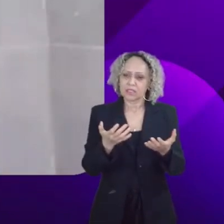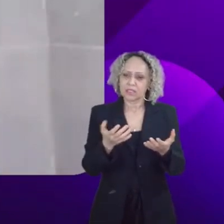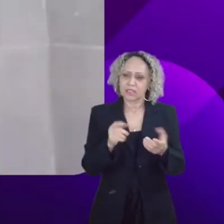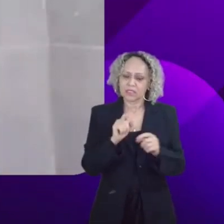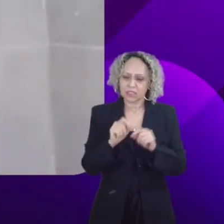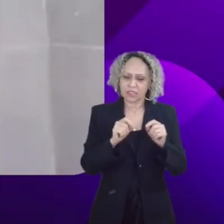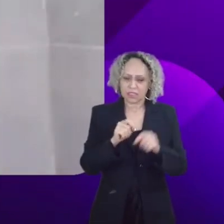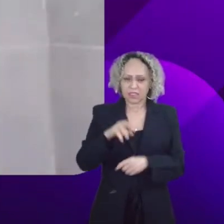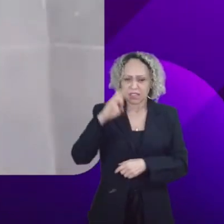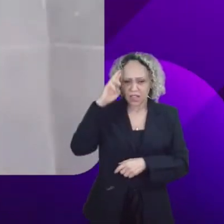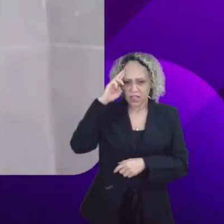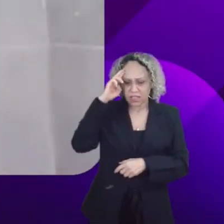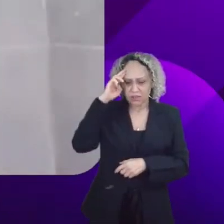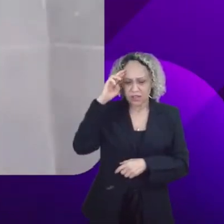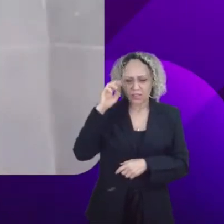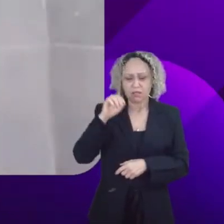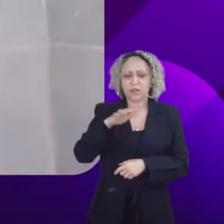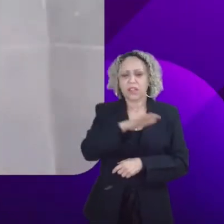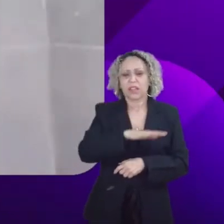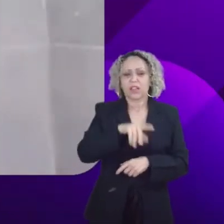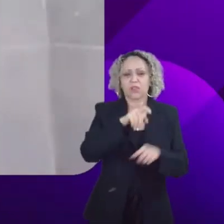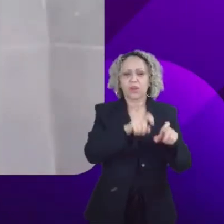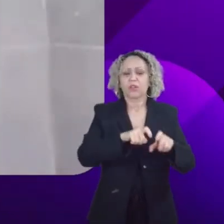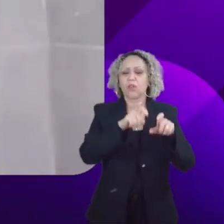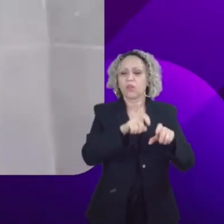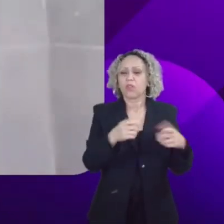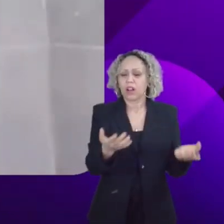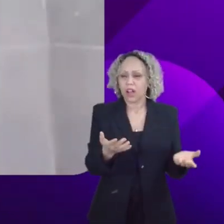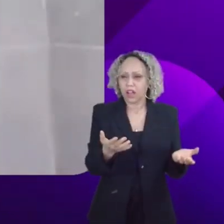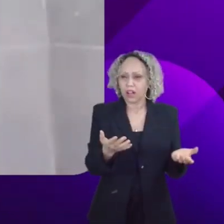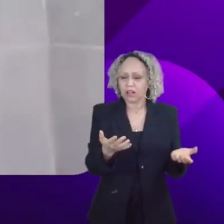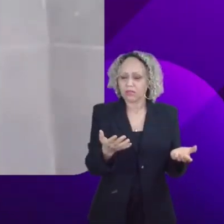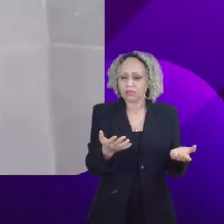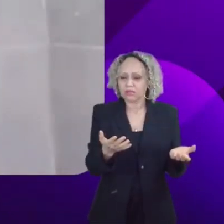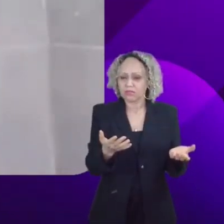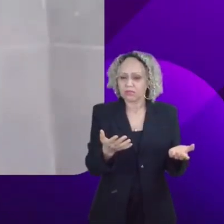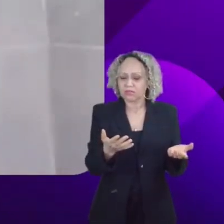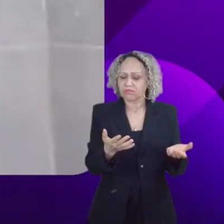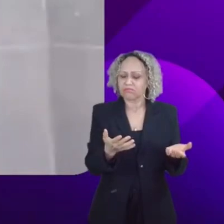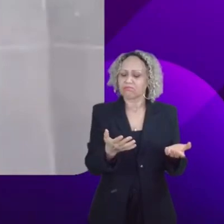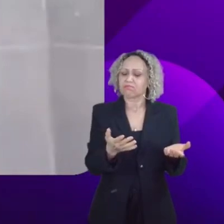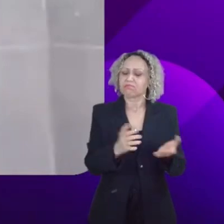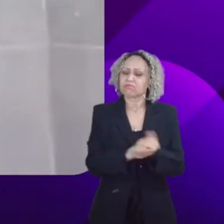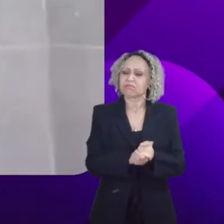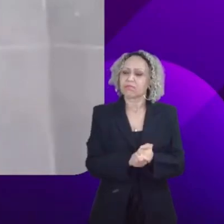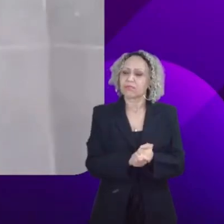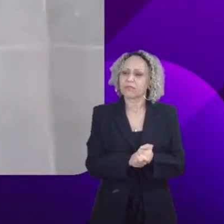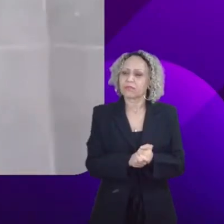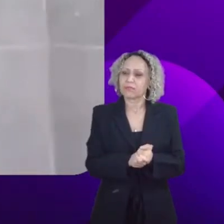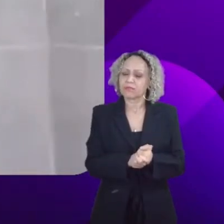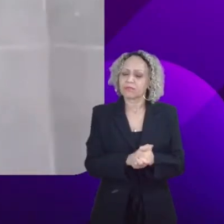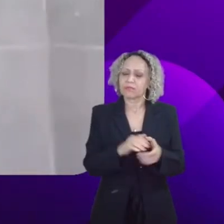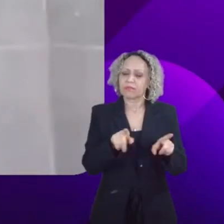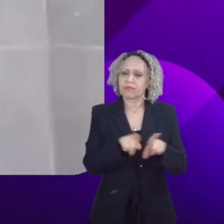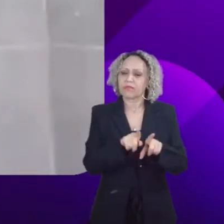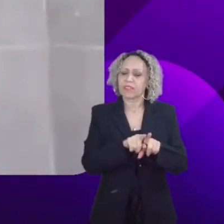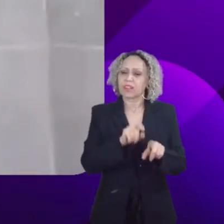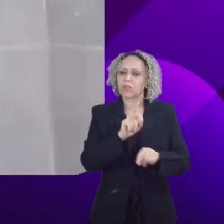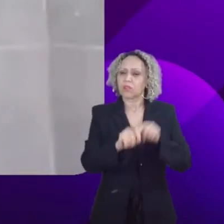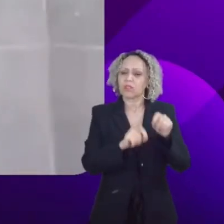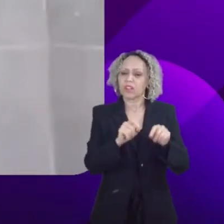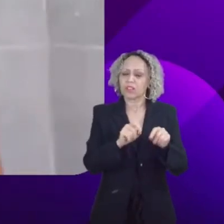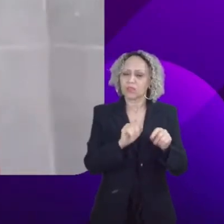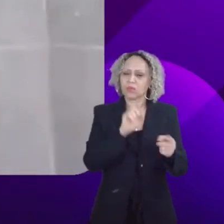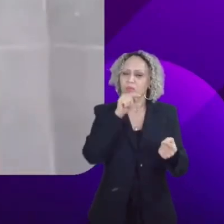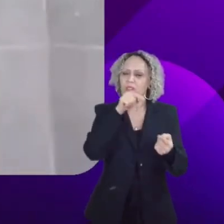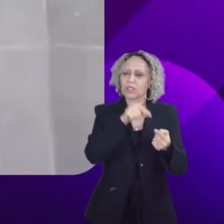o meio rural ele é muito dinâmico, é uma amplitude de diversidade, e sem contar também que, do ponto de